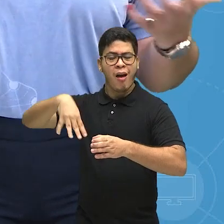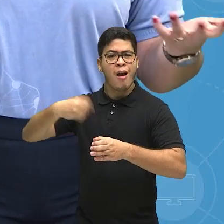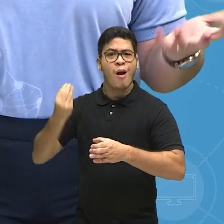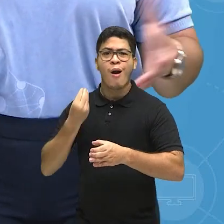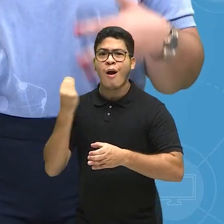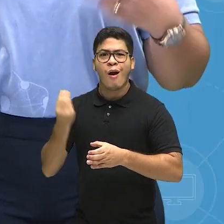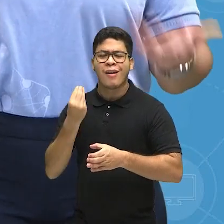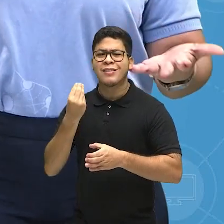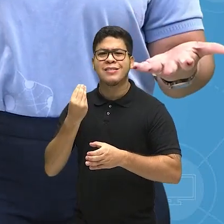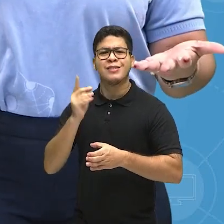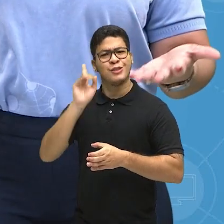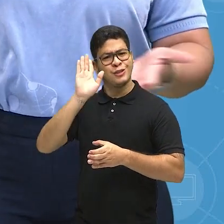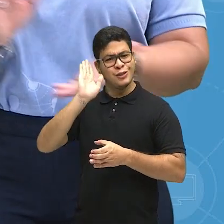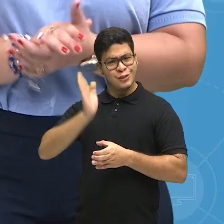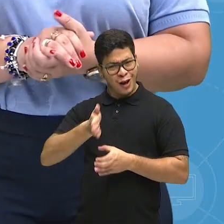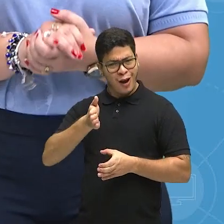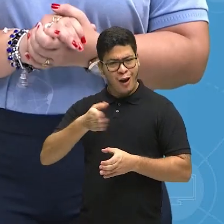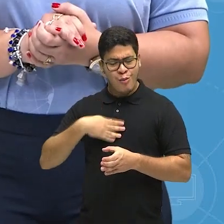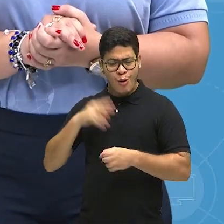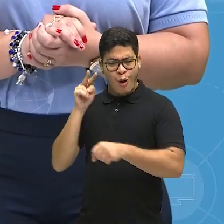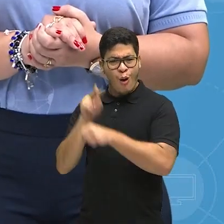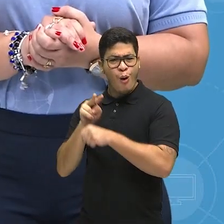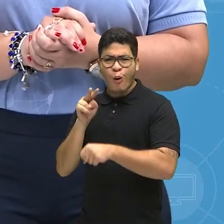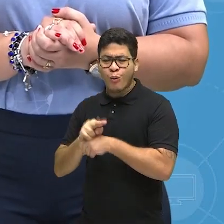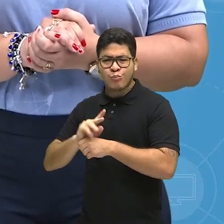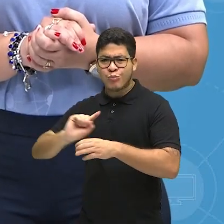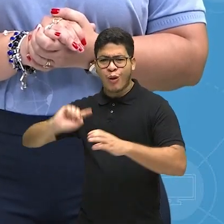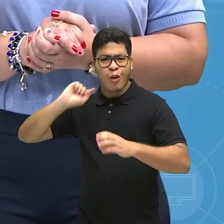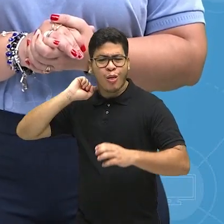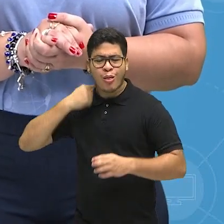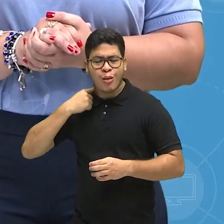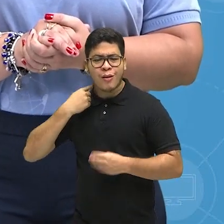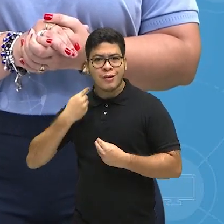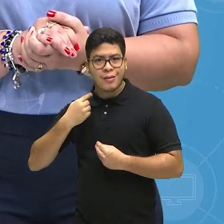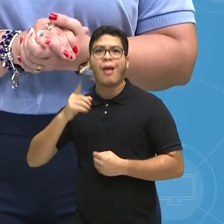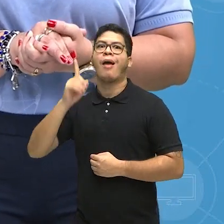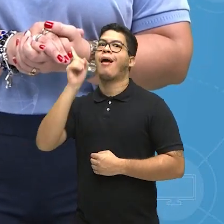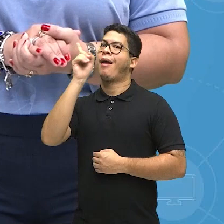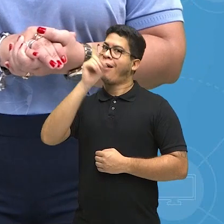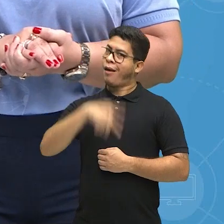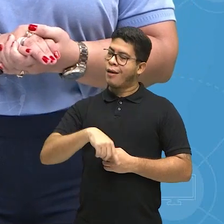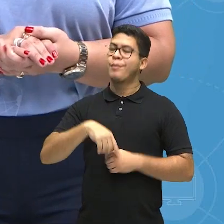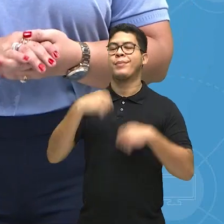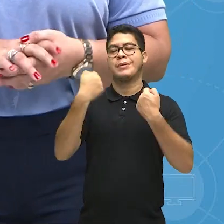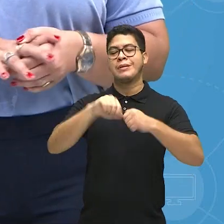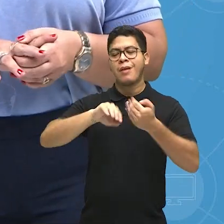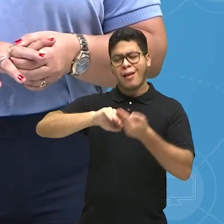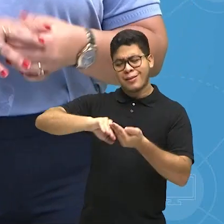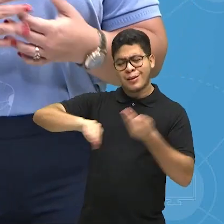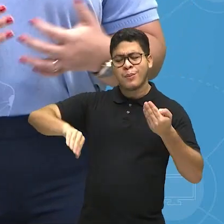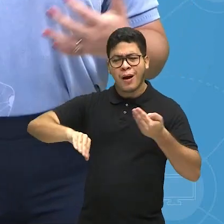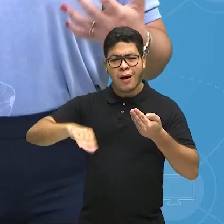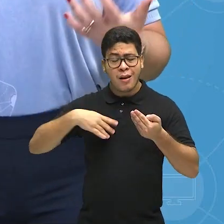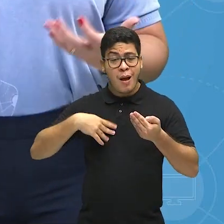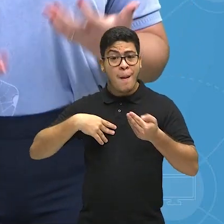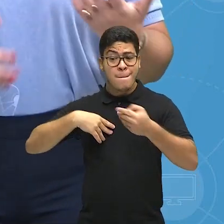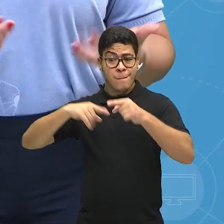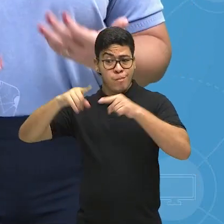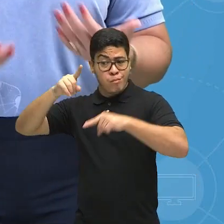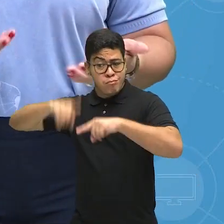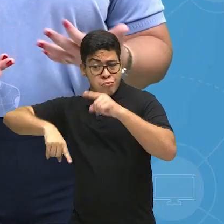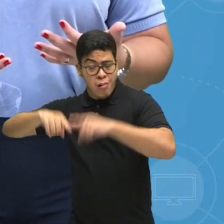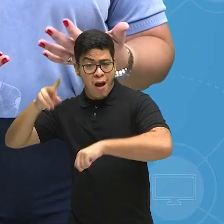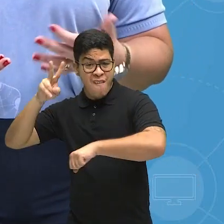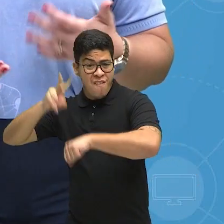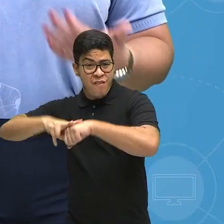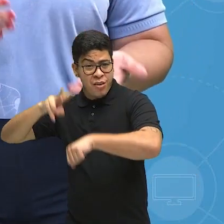Já é lixo, a gente ainda vai cuidar do lixo? Cuidar bem do lixo gente, separar o lixo. A gente sabe que hoje se utiliza muito